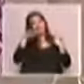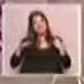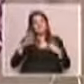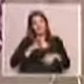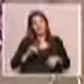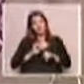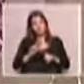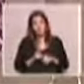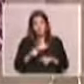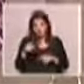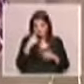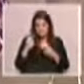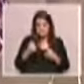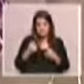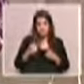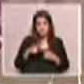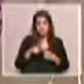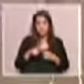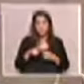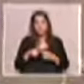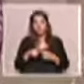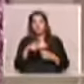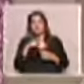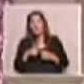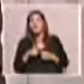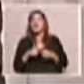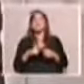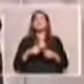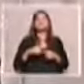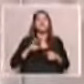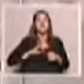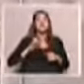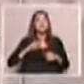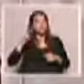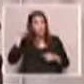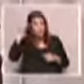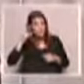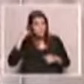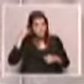queijo tipo serra? Não, é a partir de queijo de ovelha,